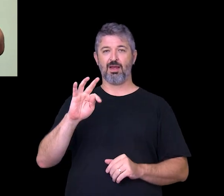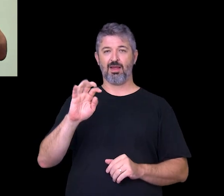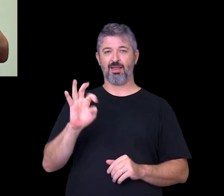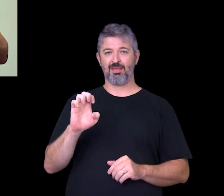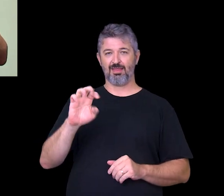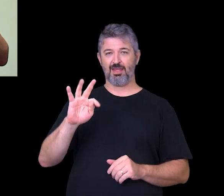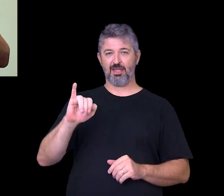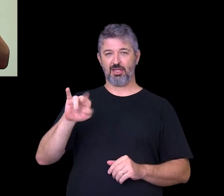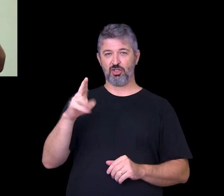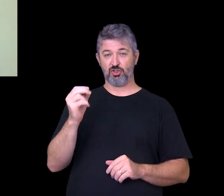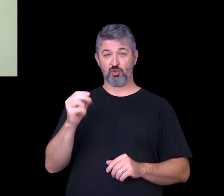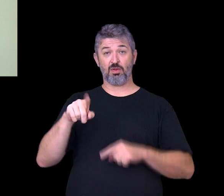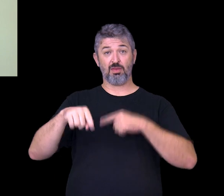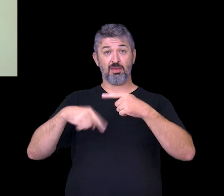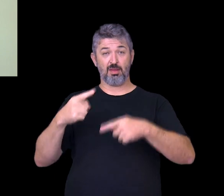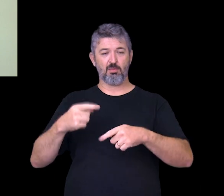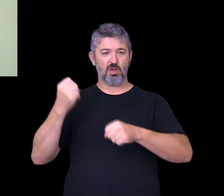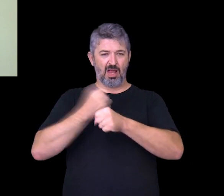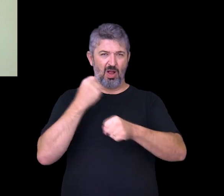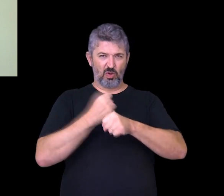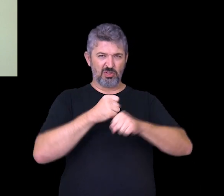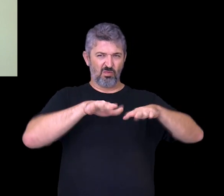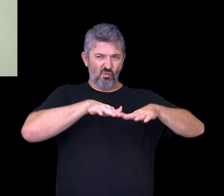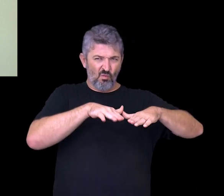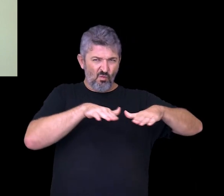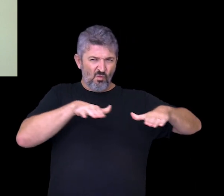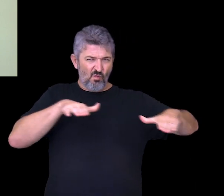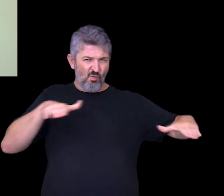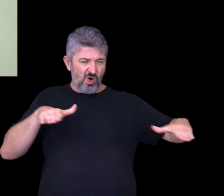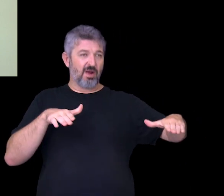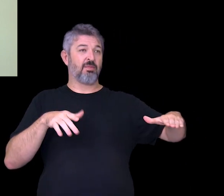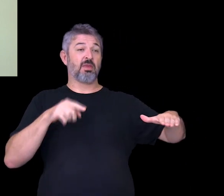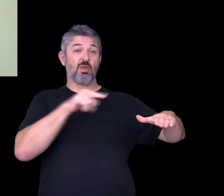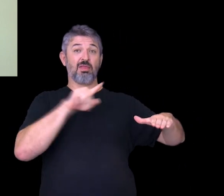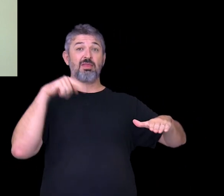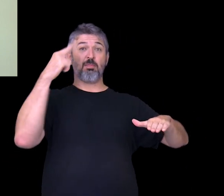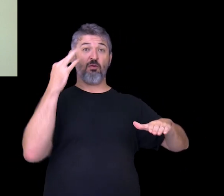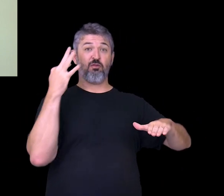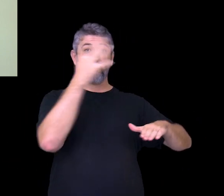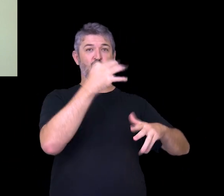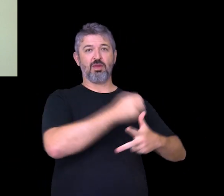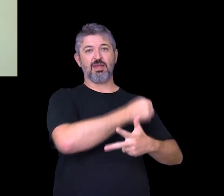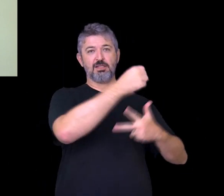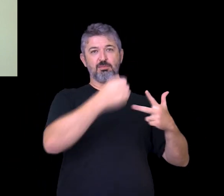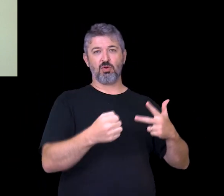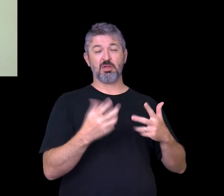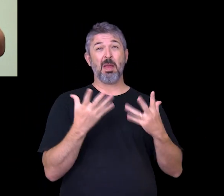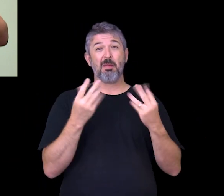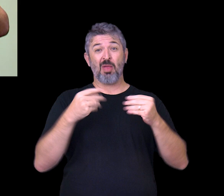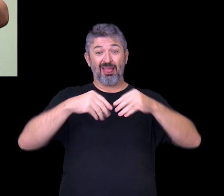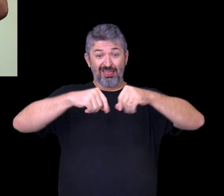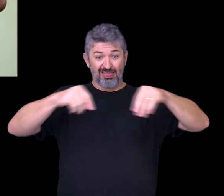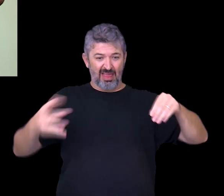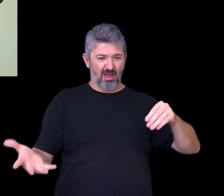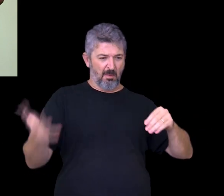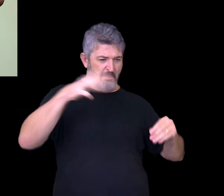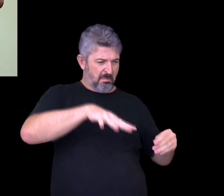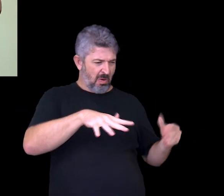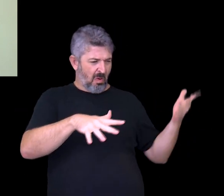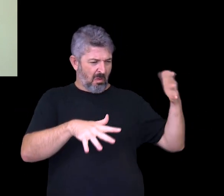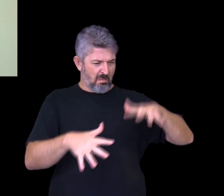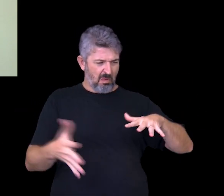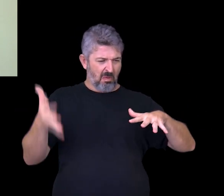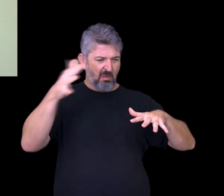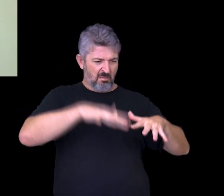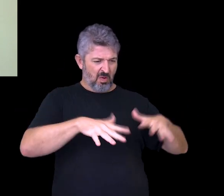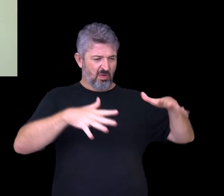ser a Praça dos Três Poderes estava concluída. Toneladas de terra foram remexidas para criar os platôs,